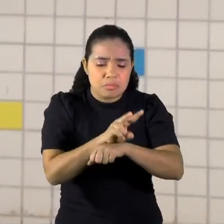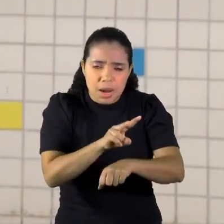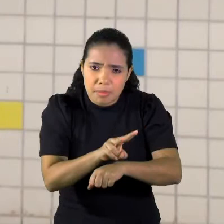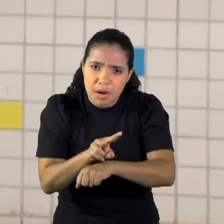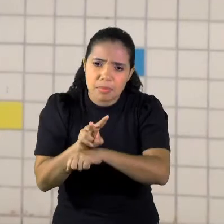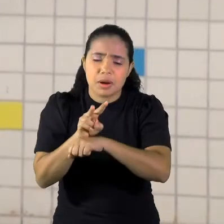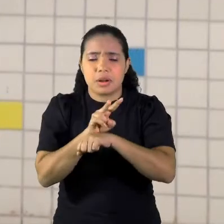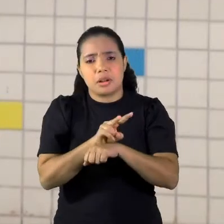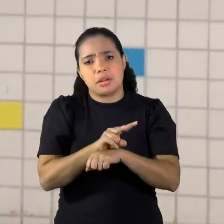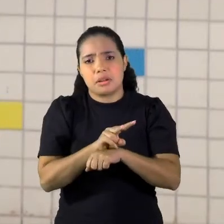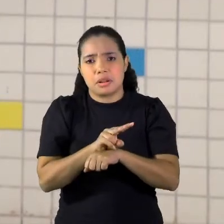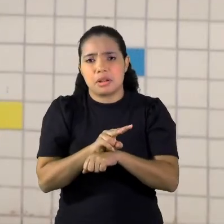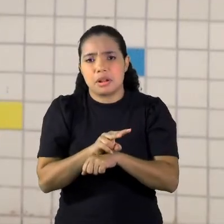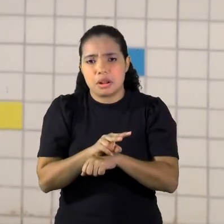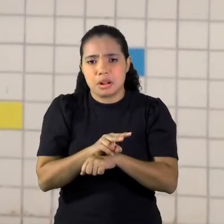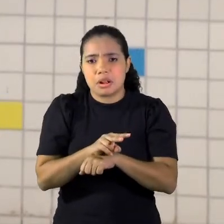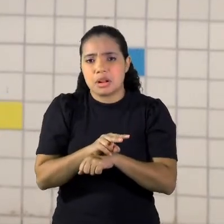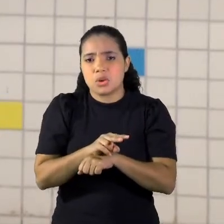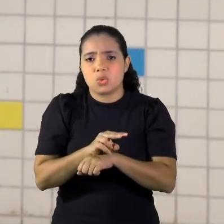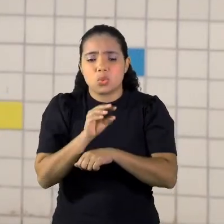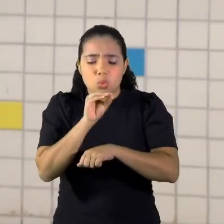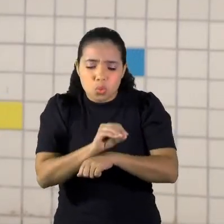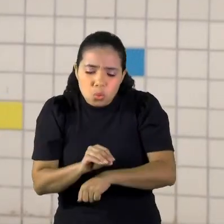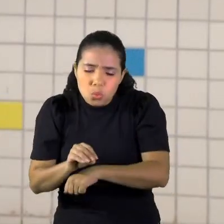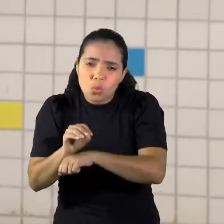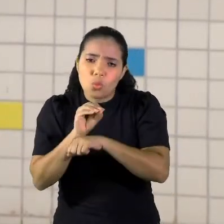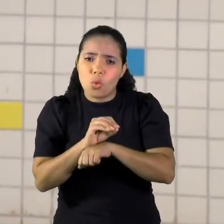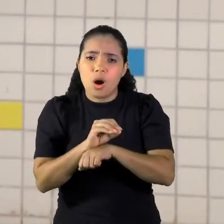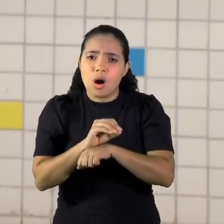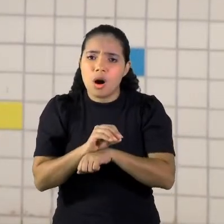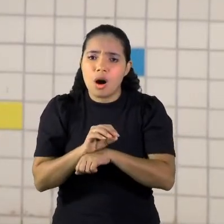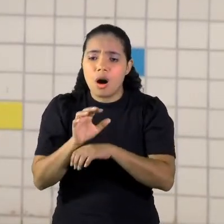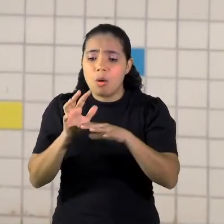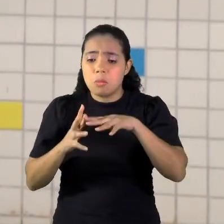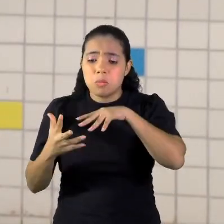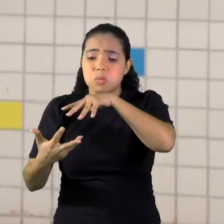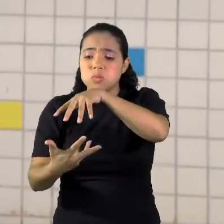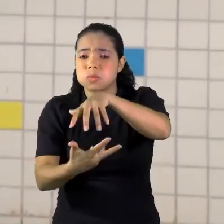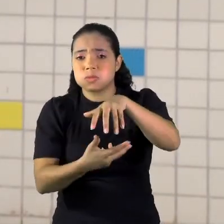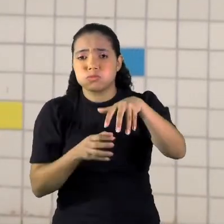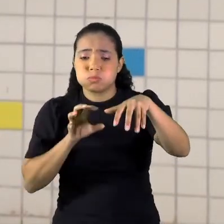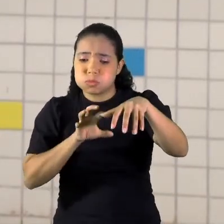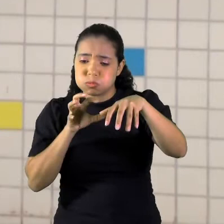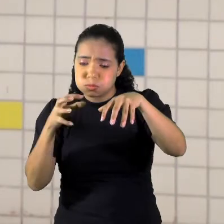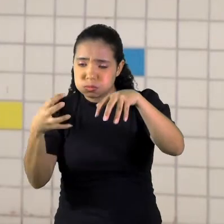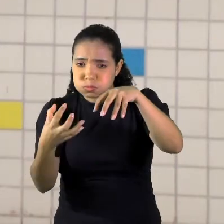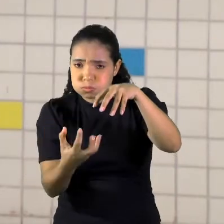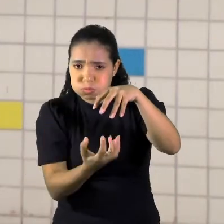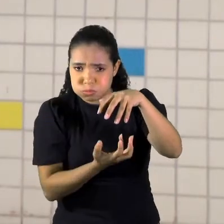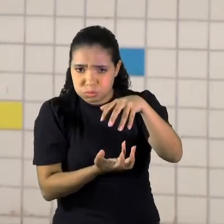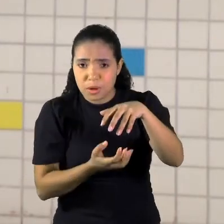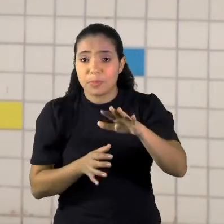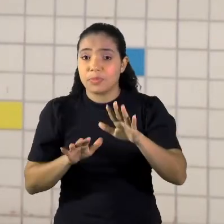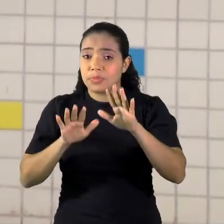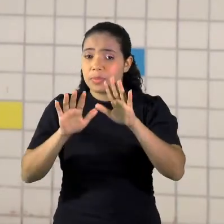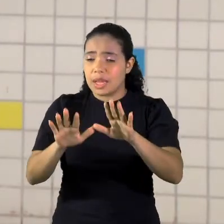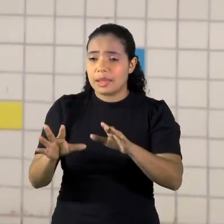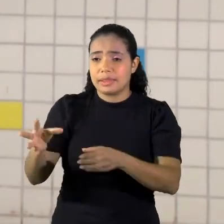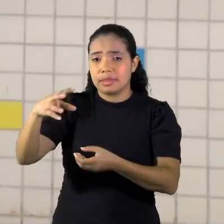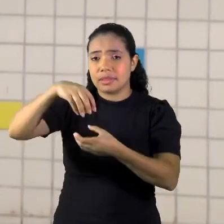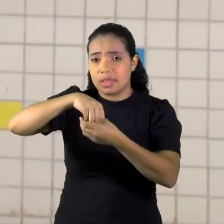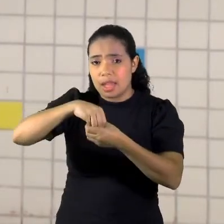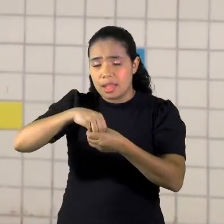e atenções, cuidados em todas as partes do mundo. Só para você ter uma ideia, dentro de todas